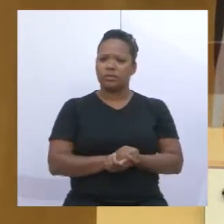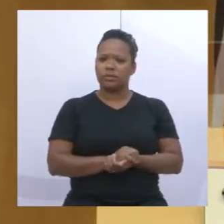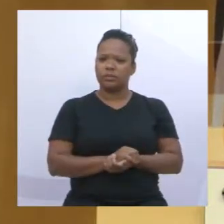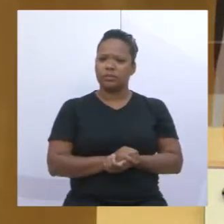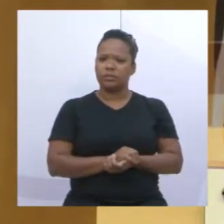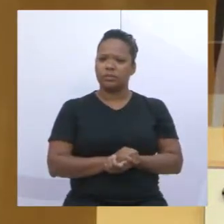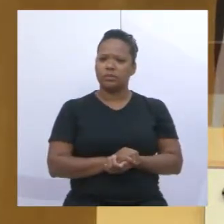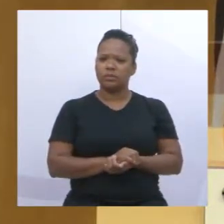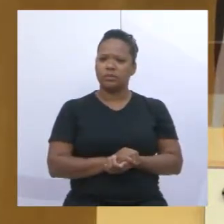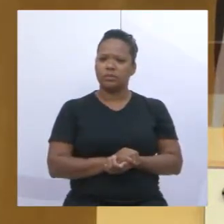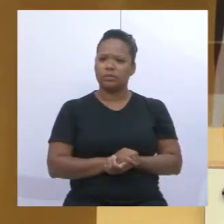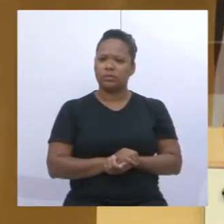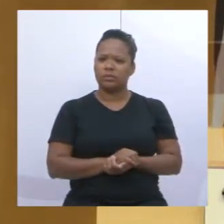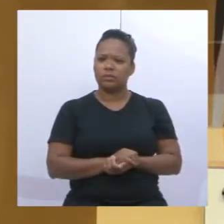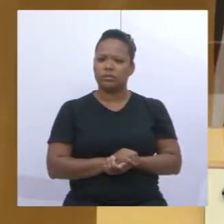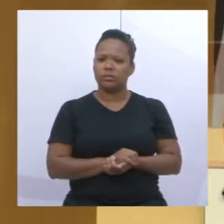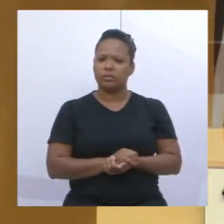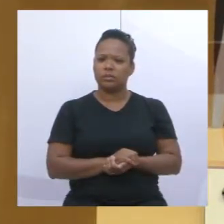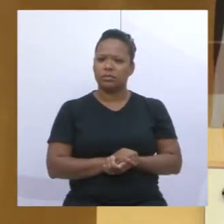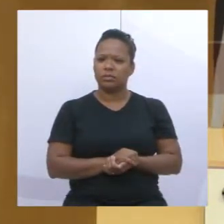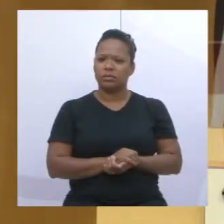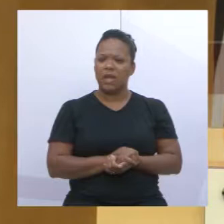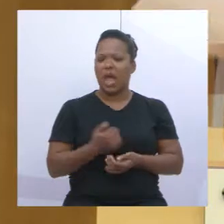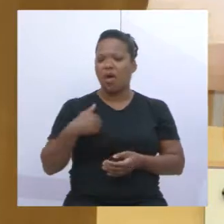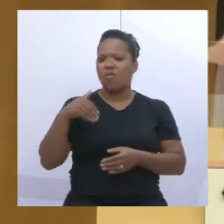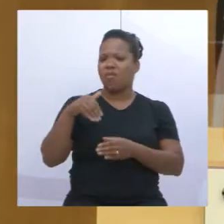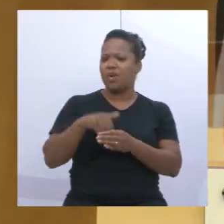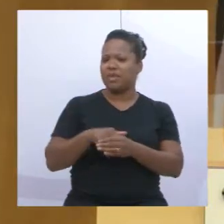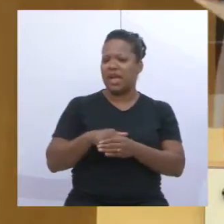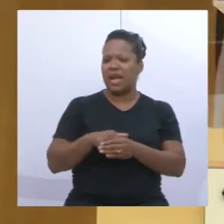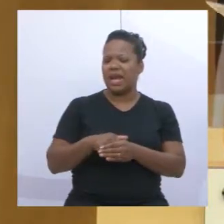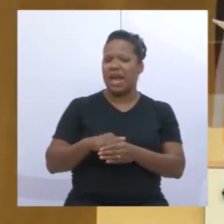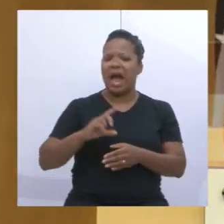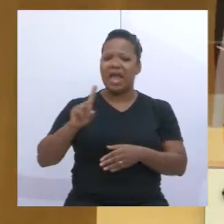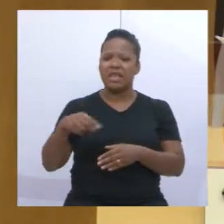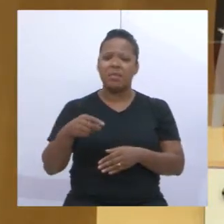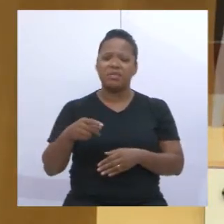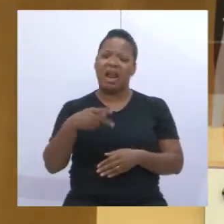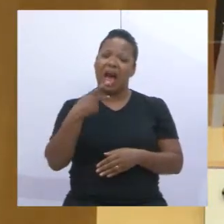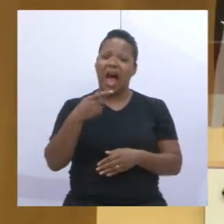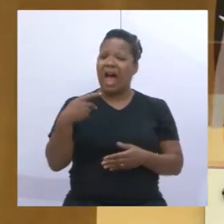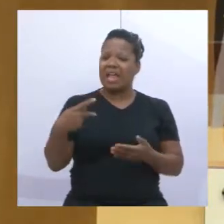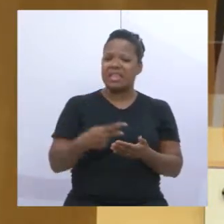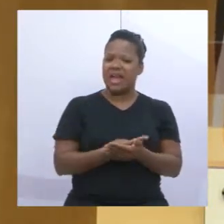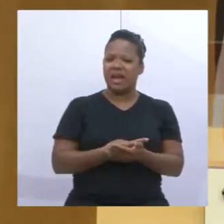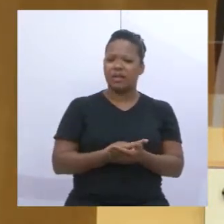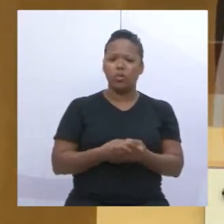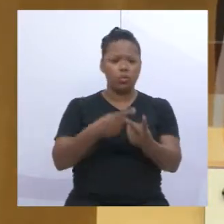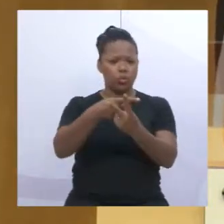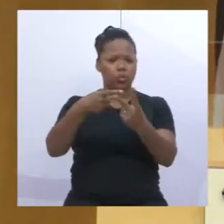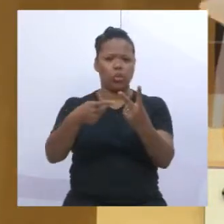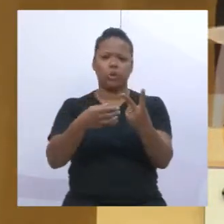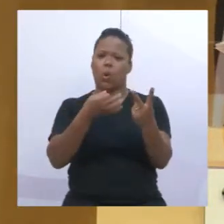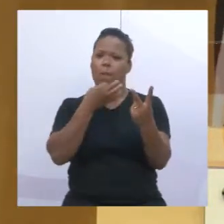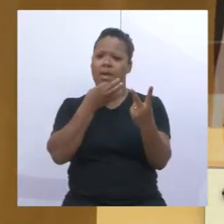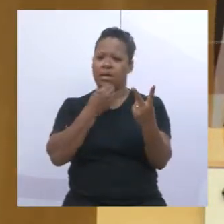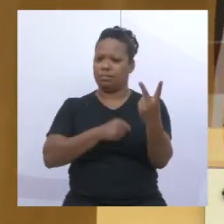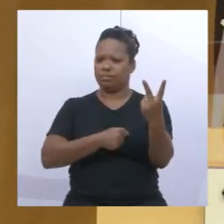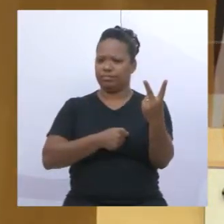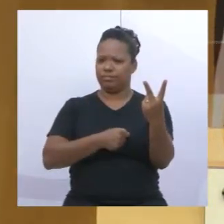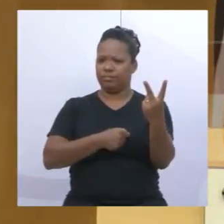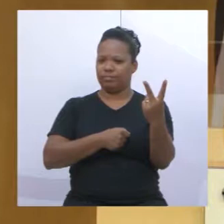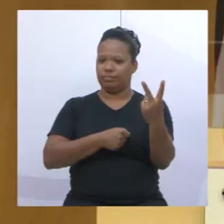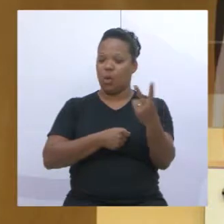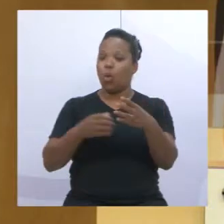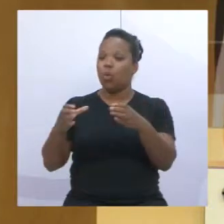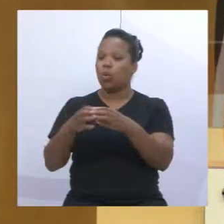o projeto. Porque de falar que eu votei lá, mas eu voltei atrás porque está errado, e aqui nós temos 2 pareceres do jurídico. Não venha dizer que o